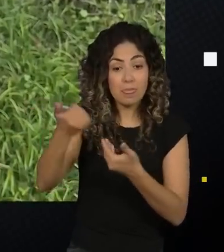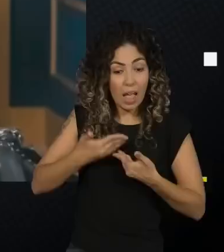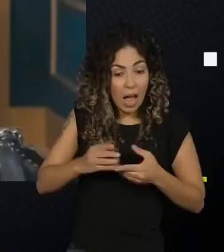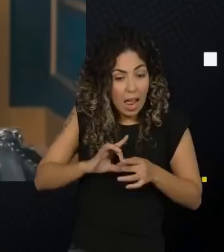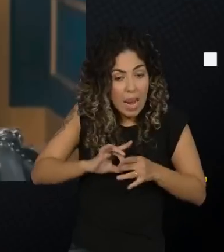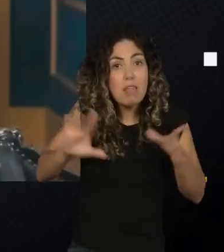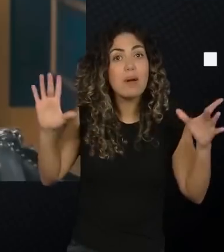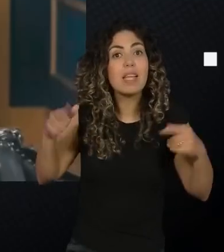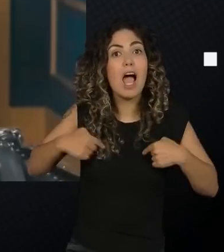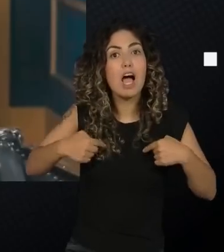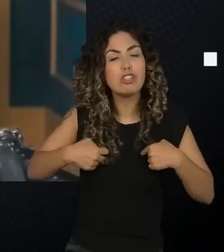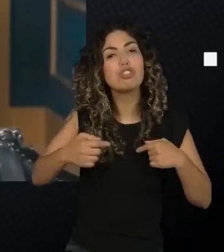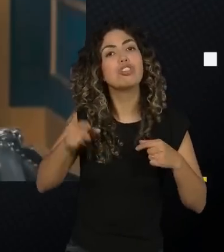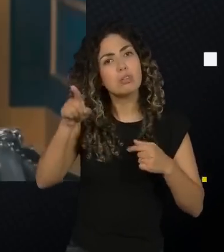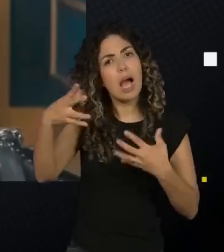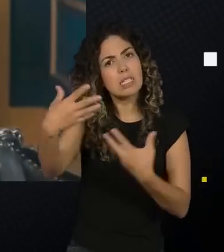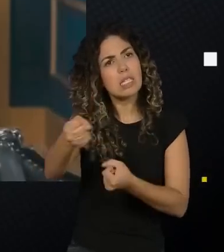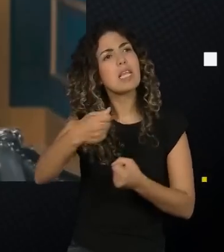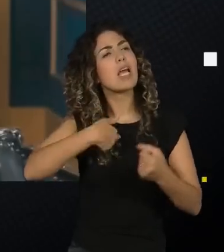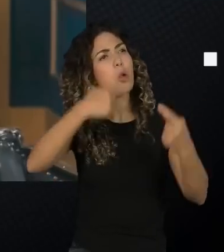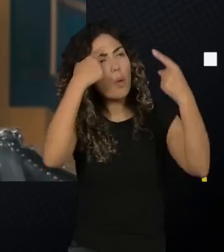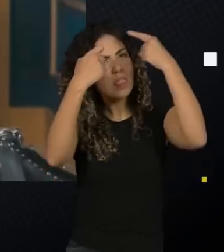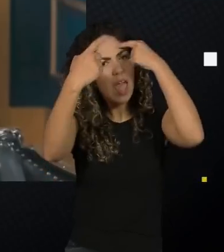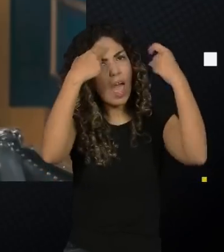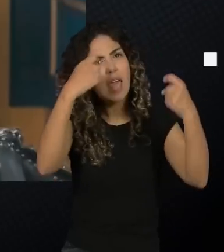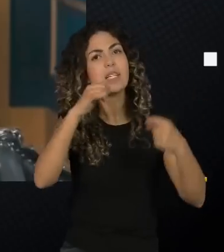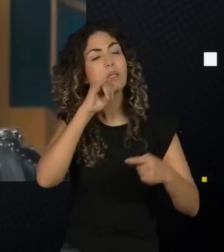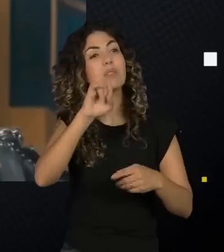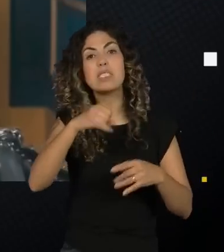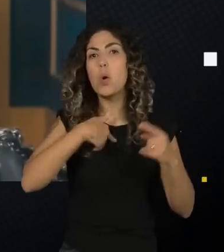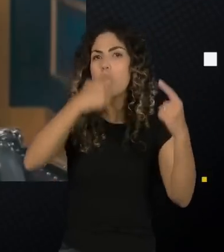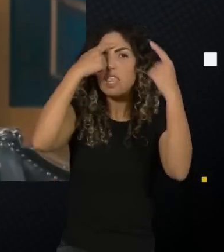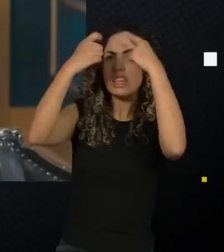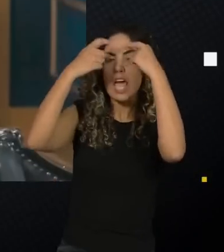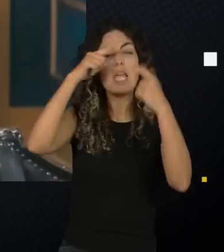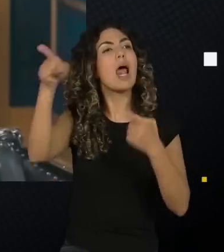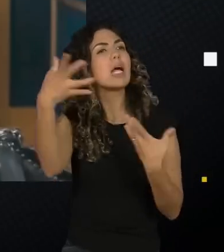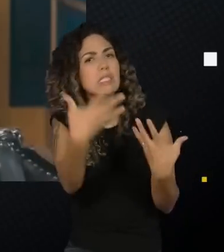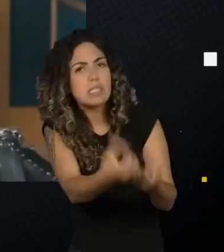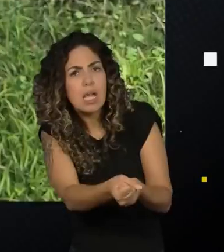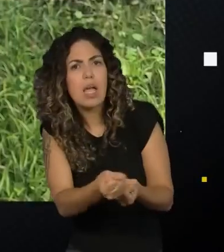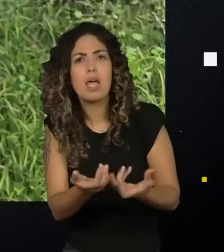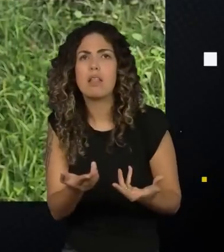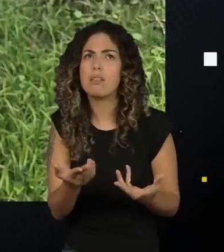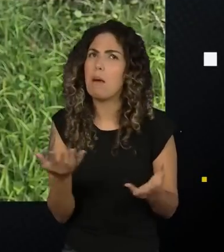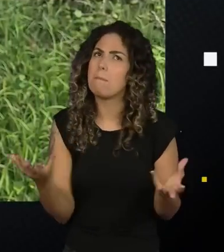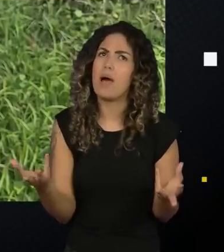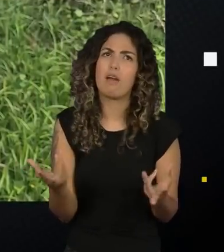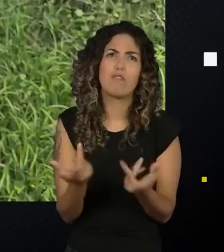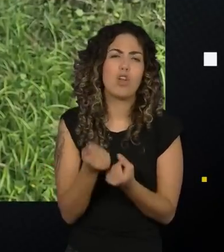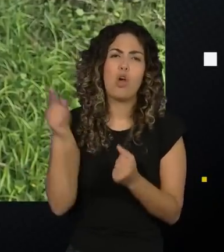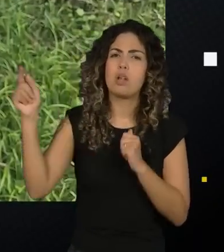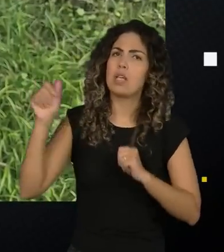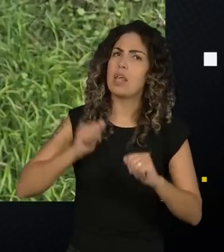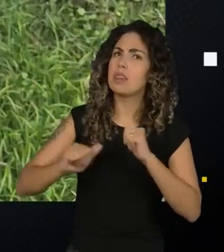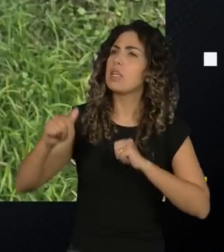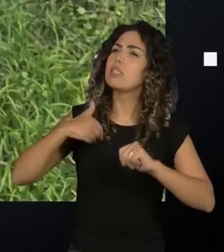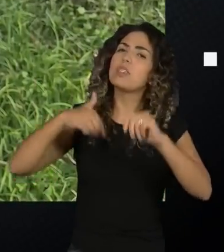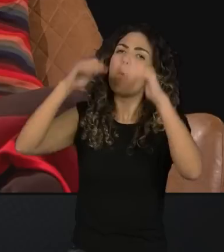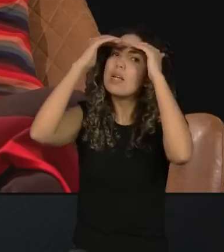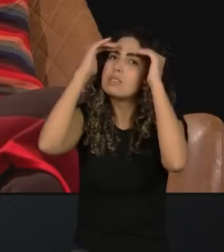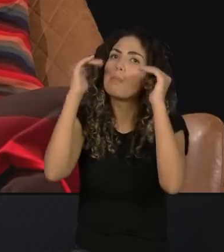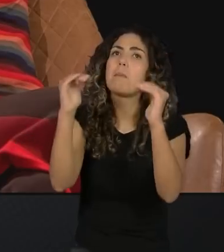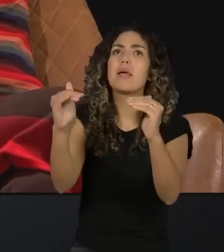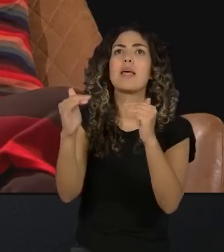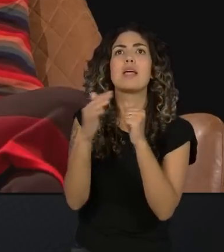também dar ideias, falar. Ela sempre acolhe minhas ideias e é maravilhoso ter uma atriz que eu respeito tanto,